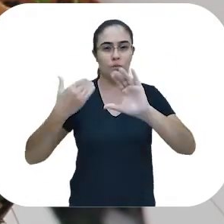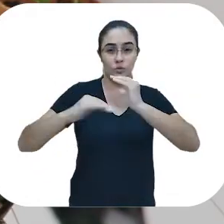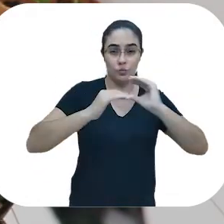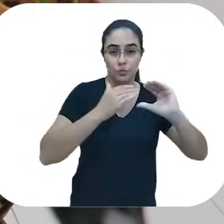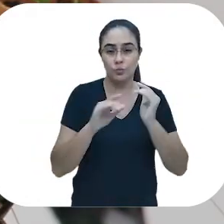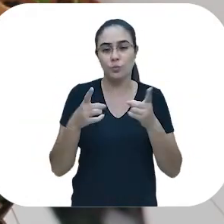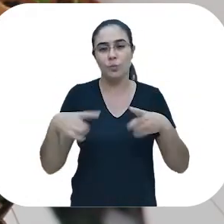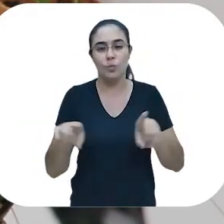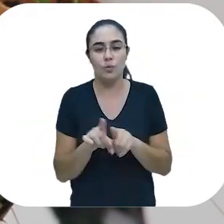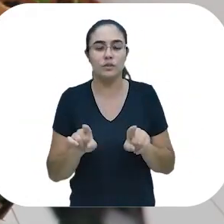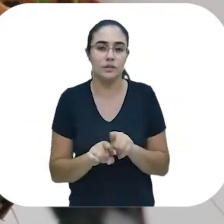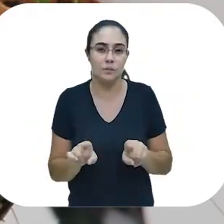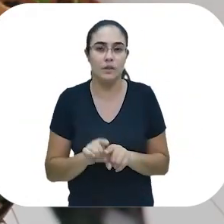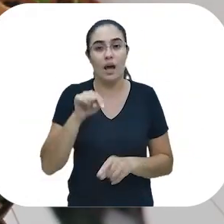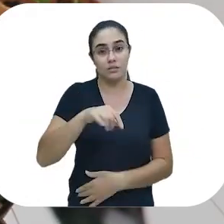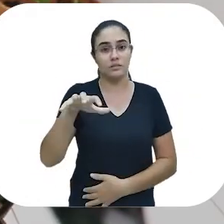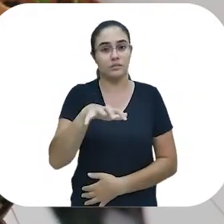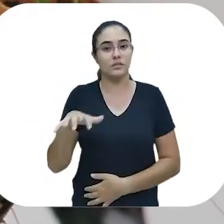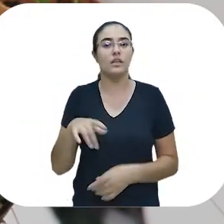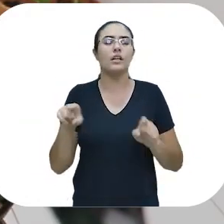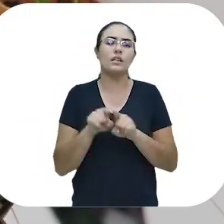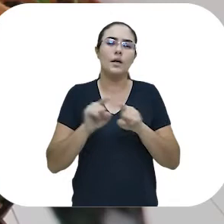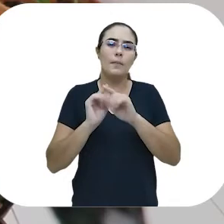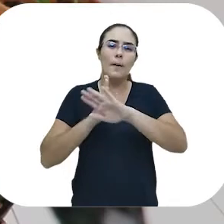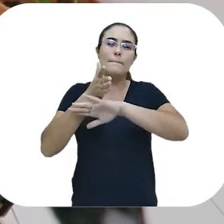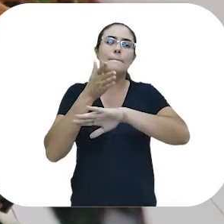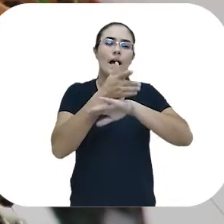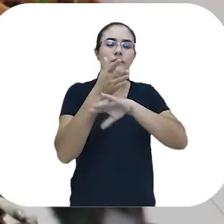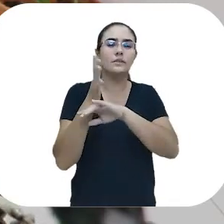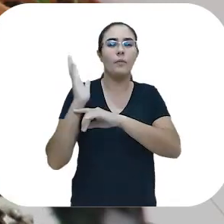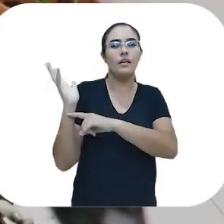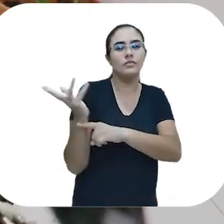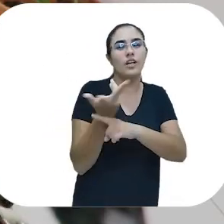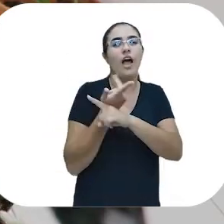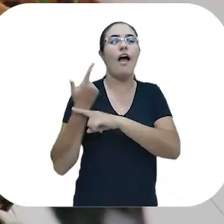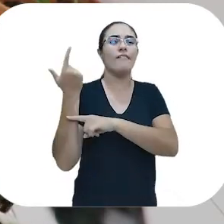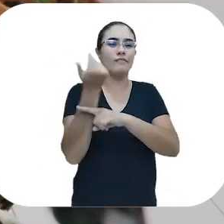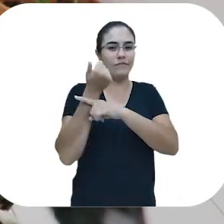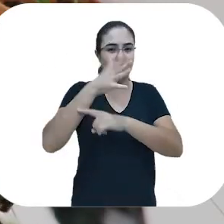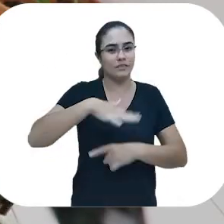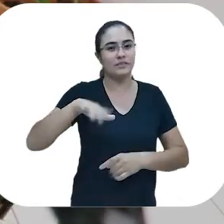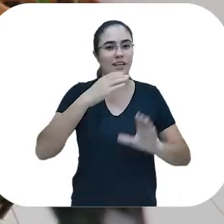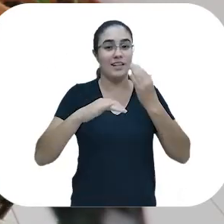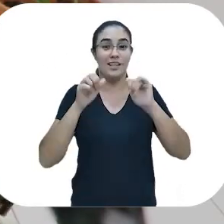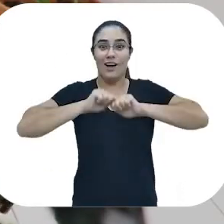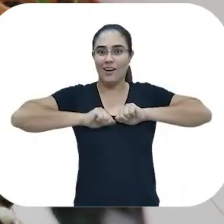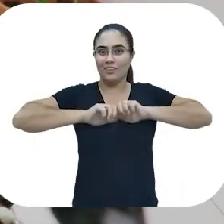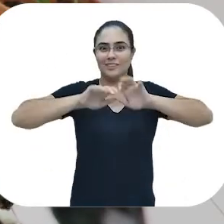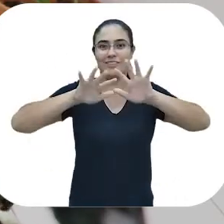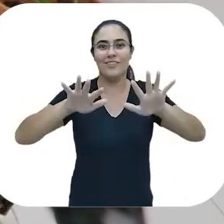Depois comecei a participar de festivais, né, e falava para todo mundo que eu era cantora, que eu queria ser cantora,